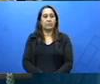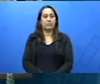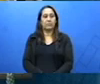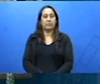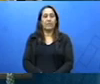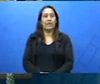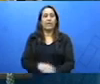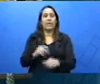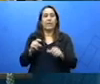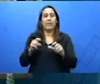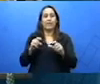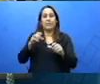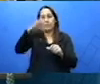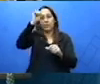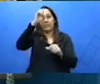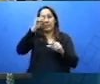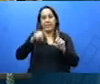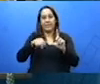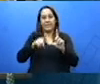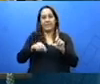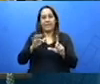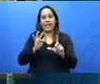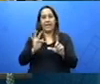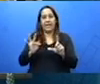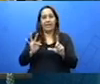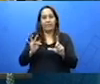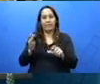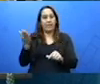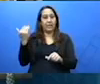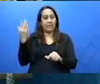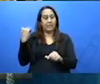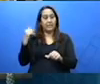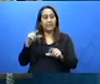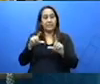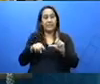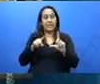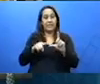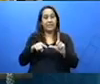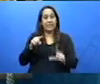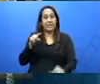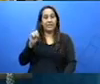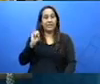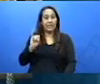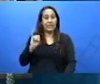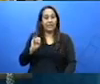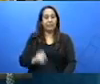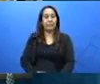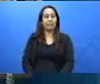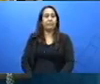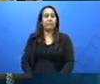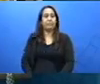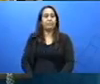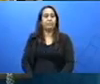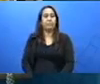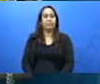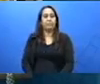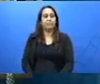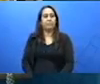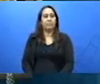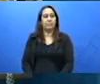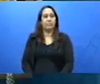a letra F. E a letra F, ela não fica olhando assim, ó, para baixo, não. A letra F usa